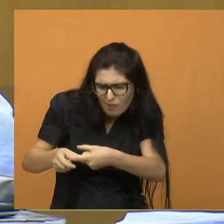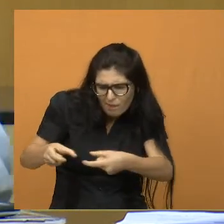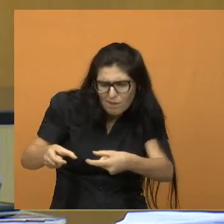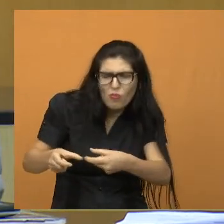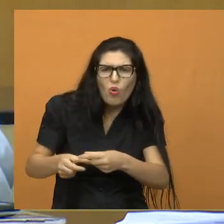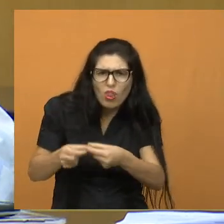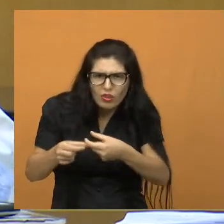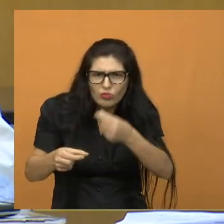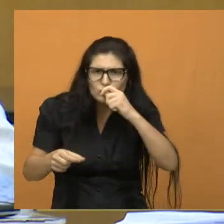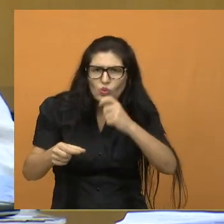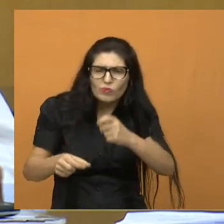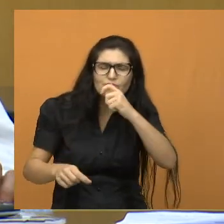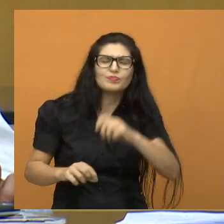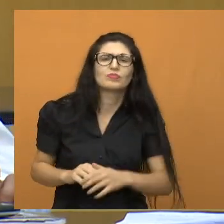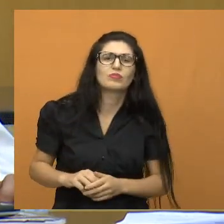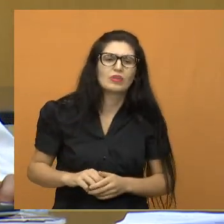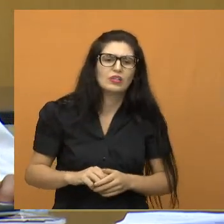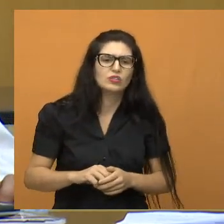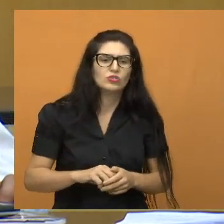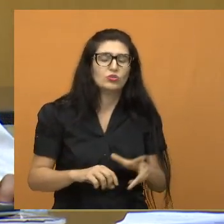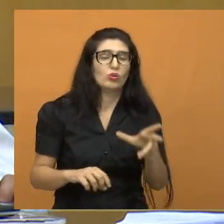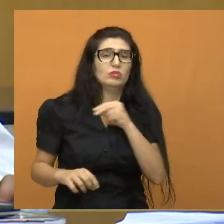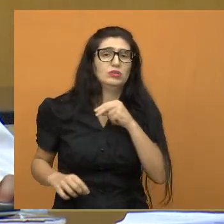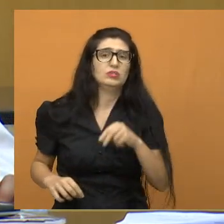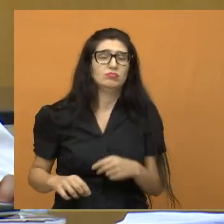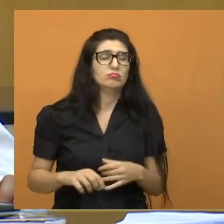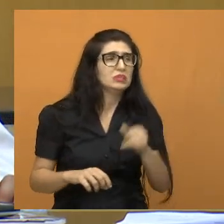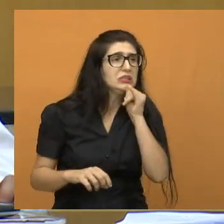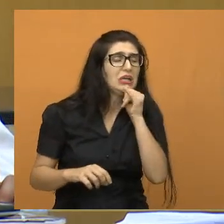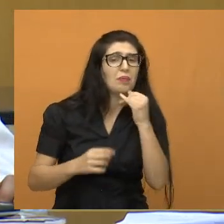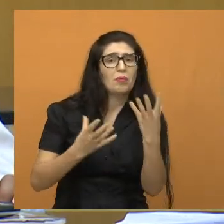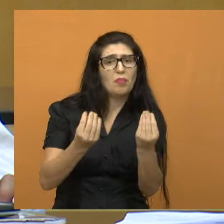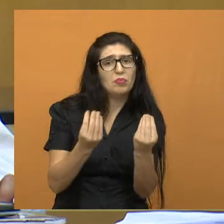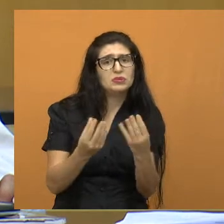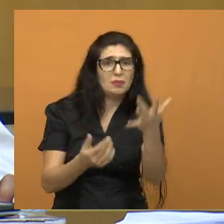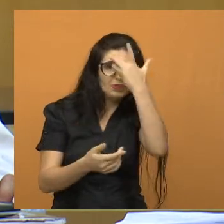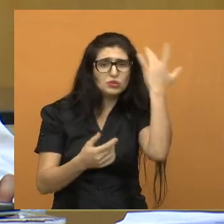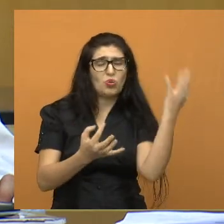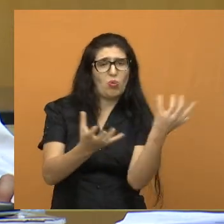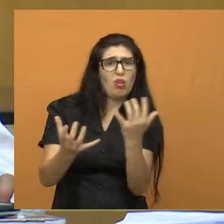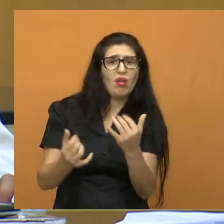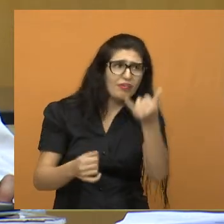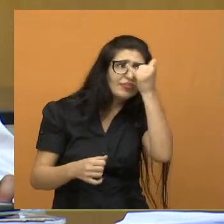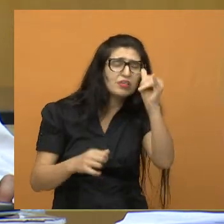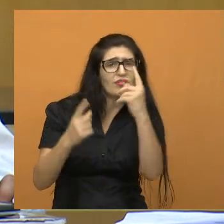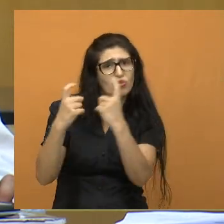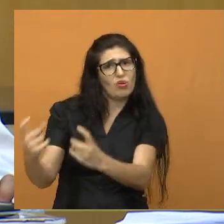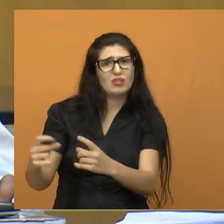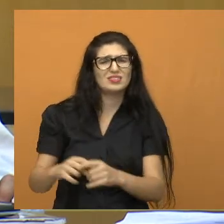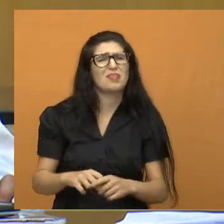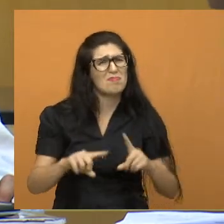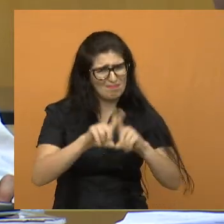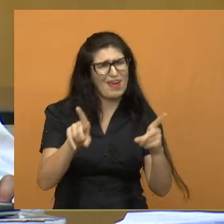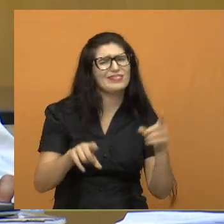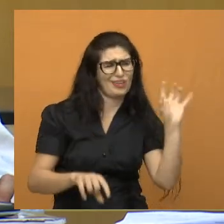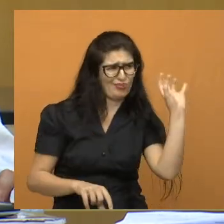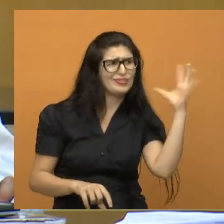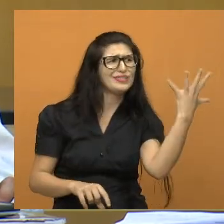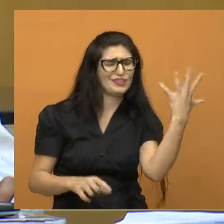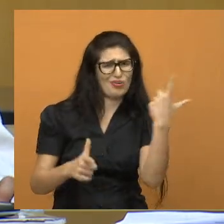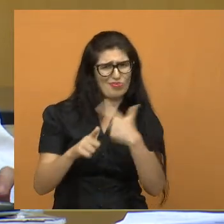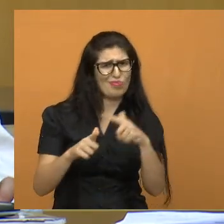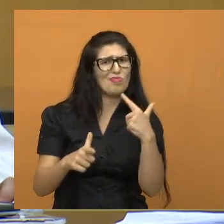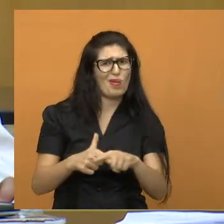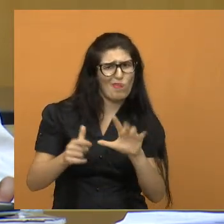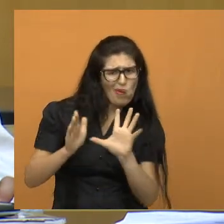na praça, talvez acho que esse ato de violência não teria acontecido, porque a criminalidade não gosta muito de pessoas perto, elas acabam